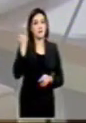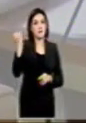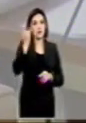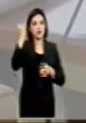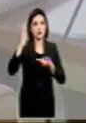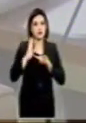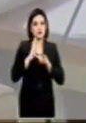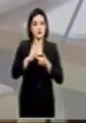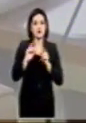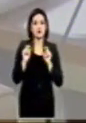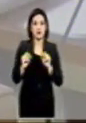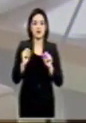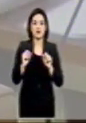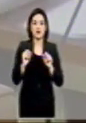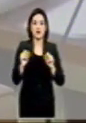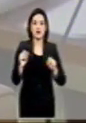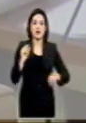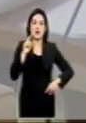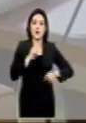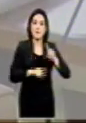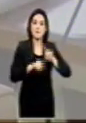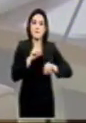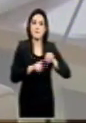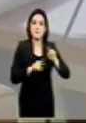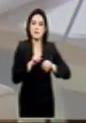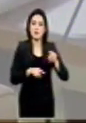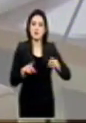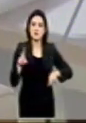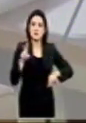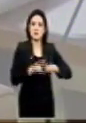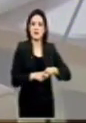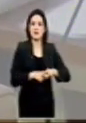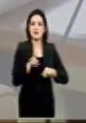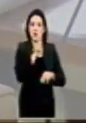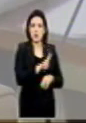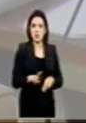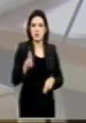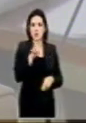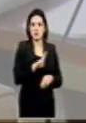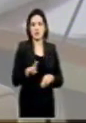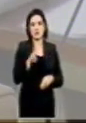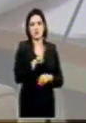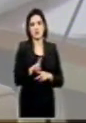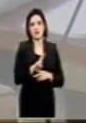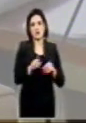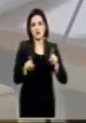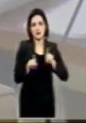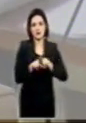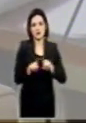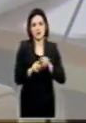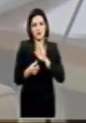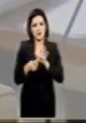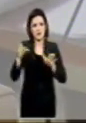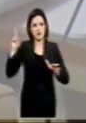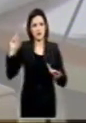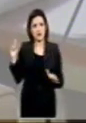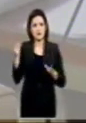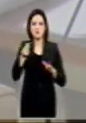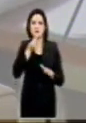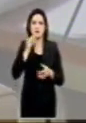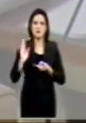a apreensão de equipamentos supostamente utilizados na cogitada empreitada e que poderiam demonstrar